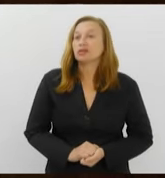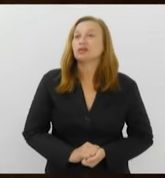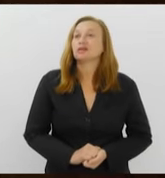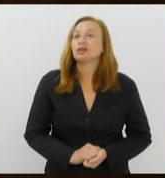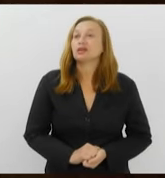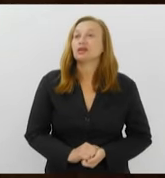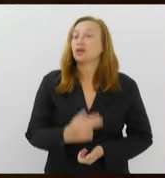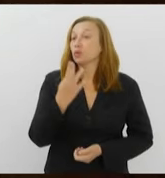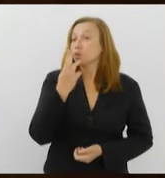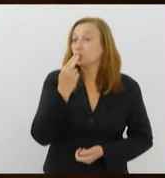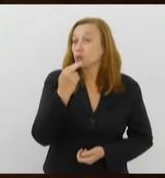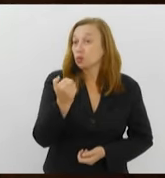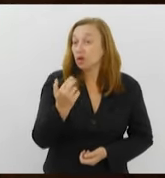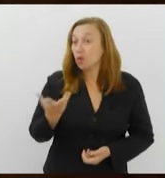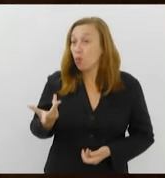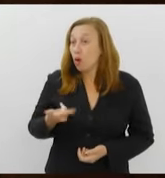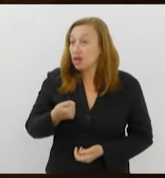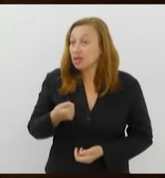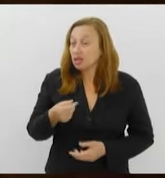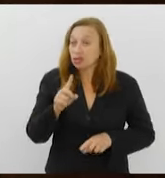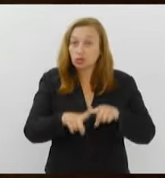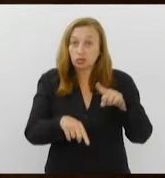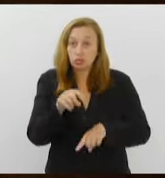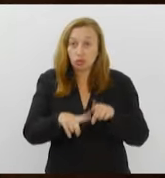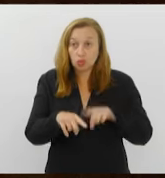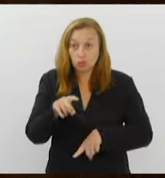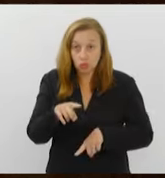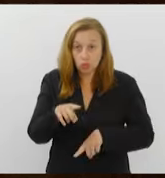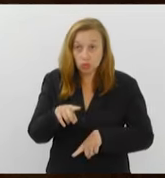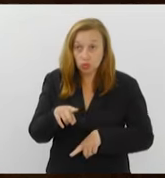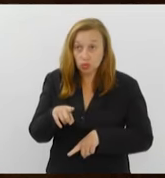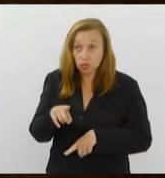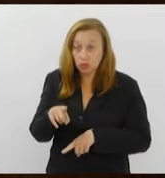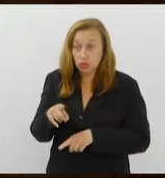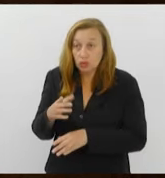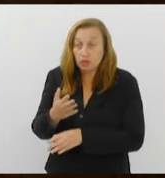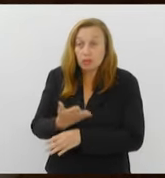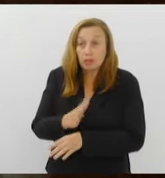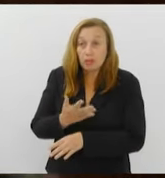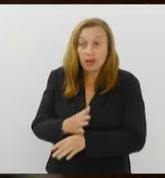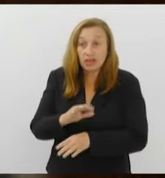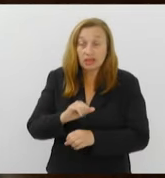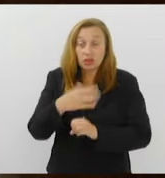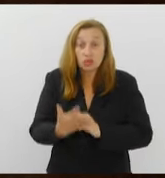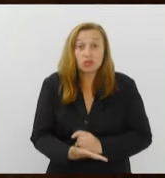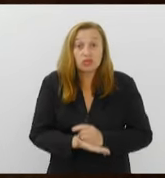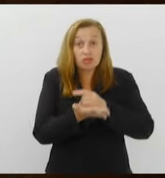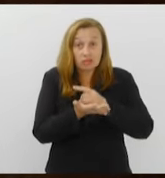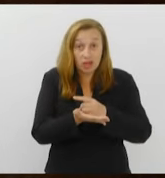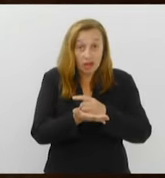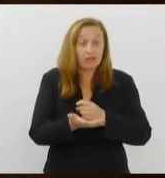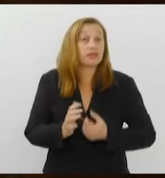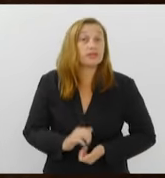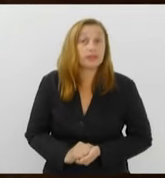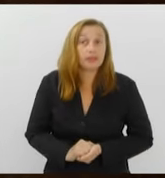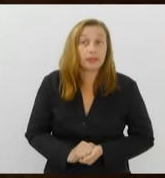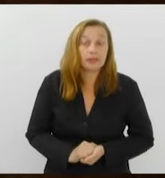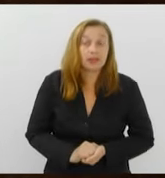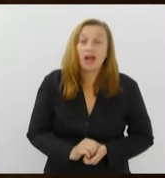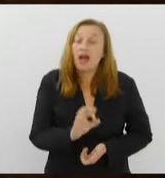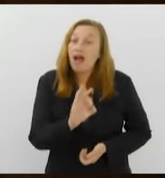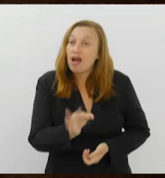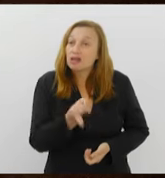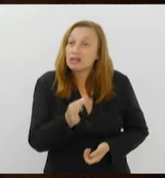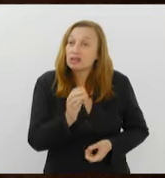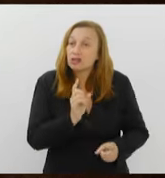a qualidade desses produtos que são cultivados com práticas sustentáveis, bem como a certeza